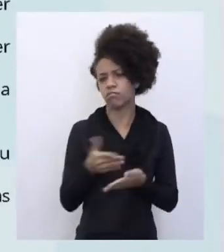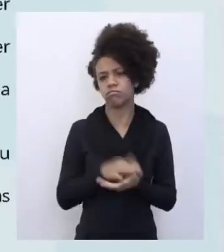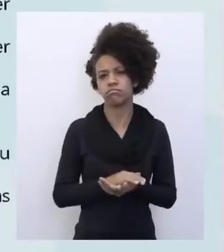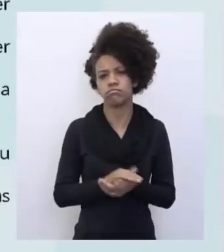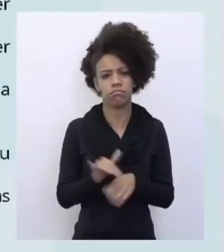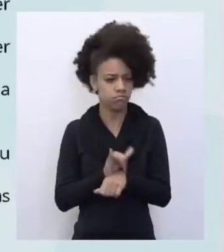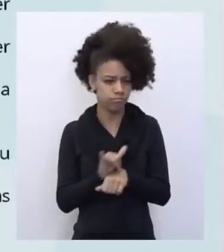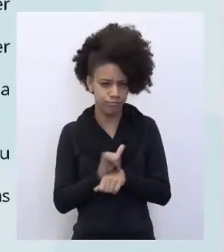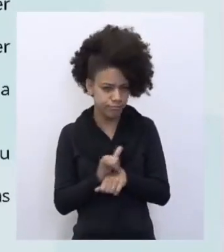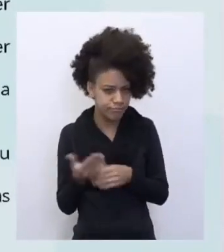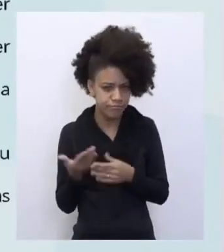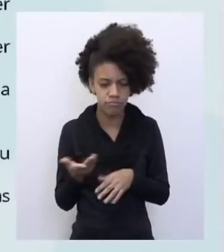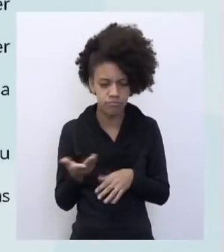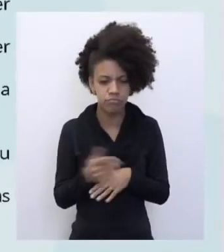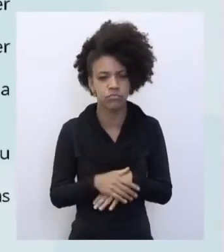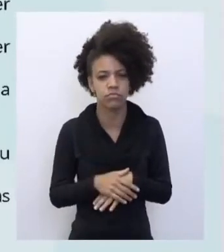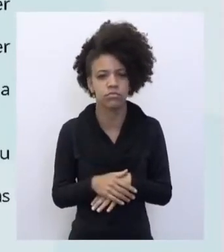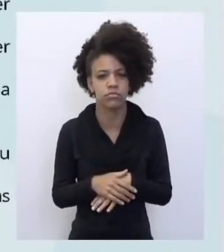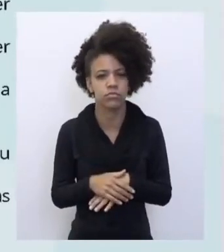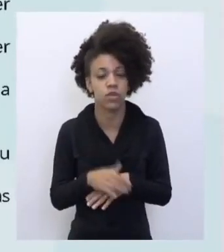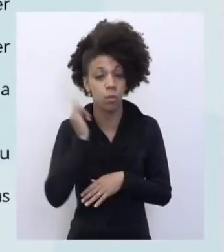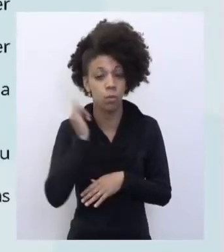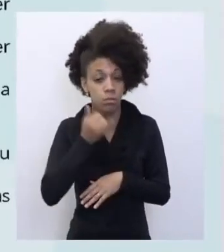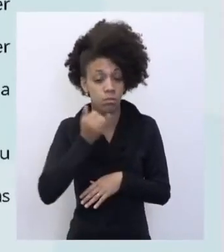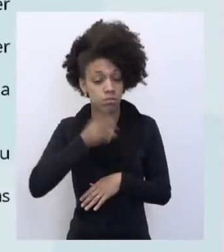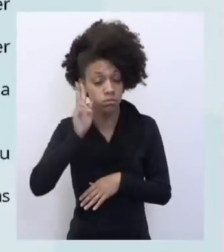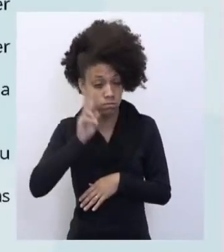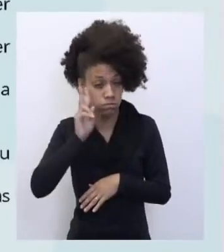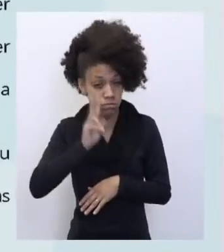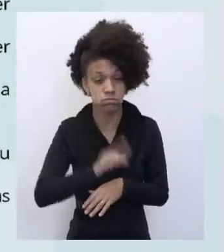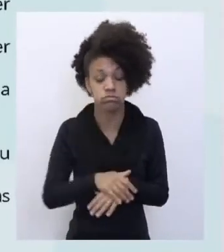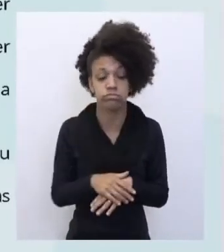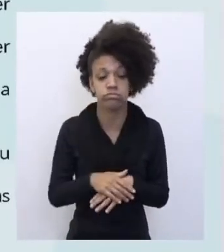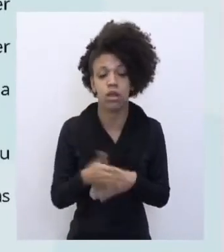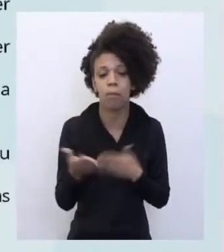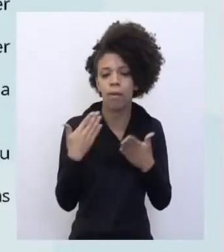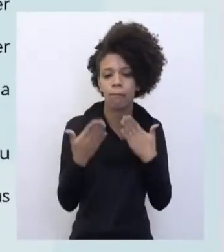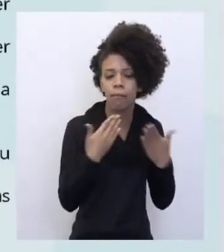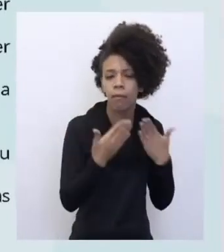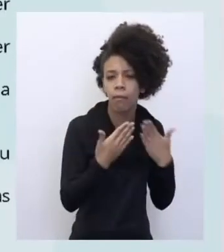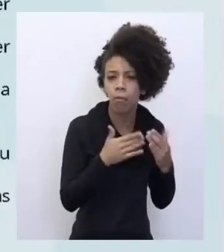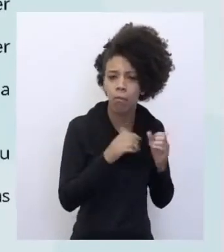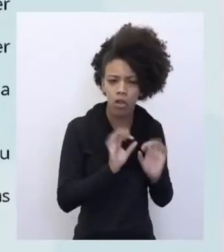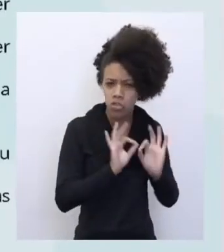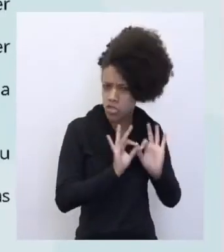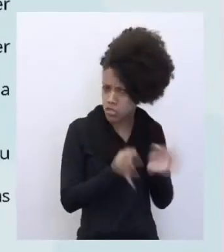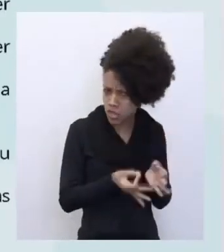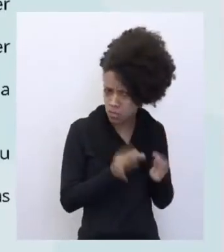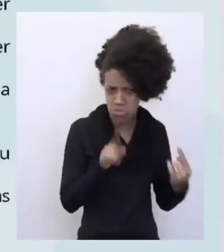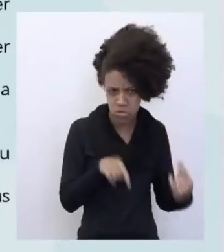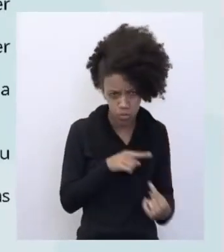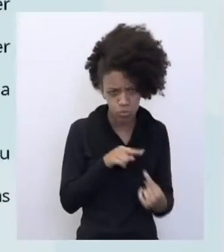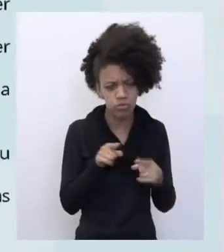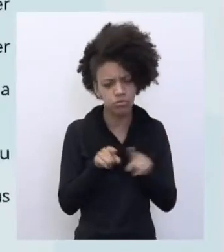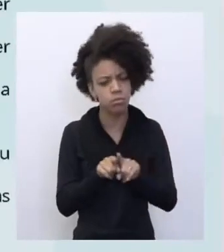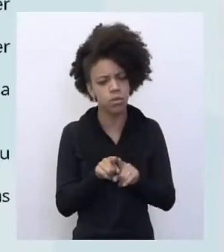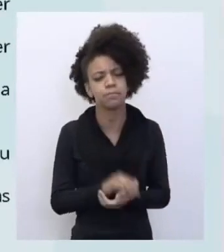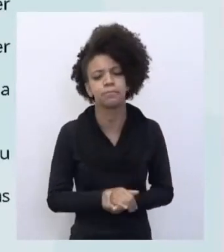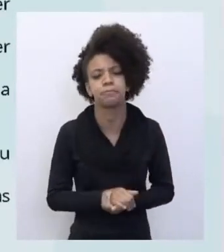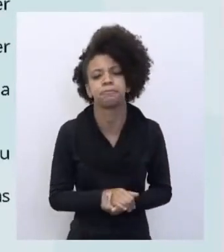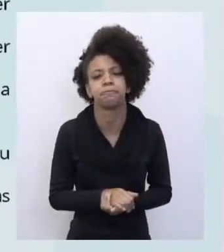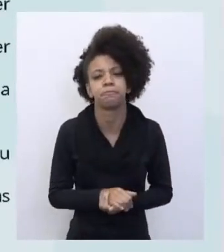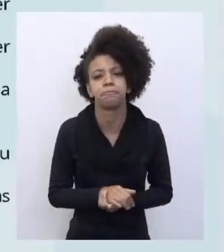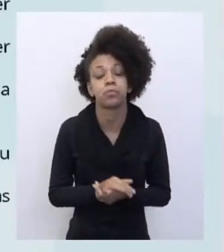Improvisar uma história para ser contada. Então, os diálogos podem ser simples e objetivos. A